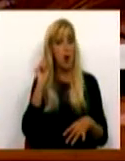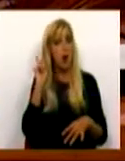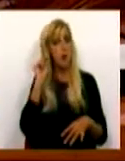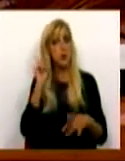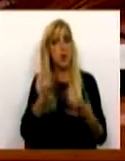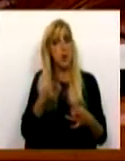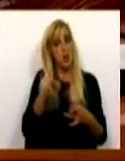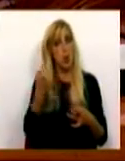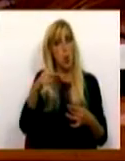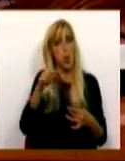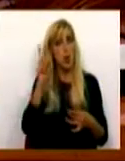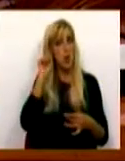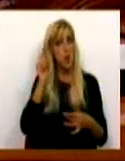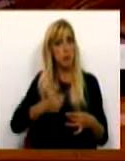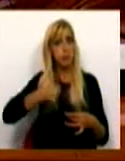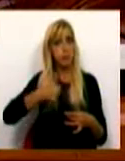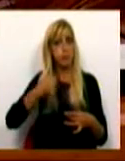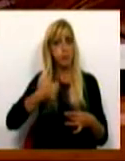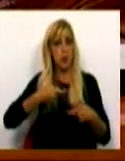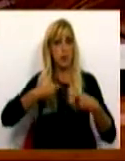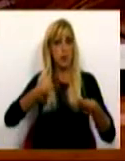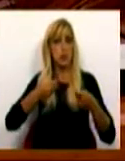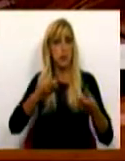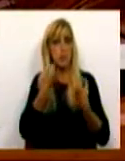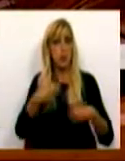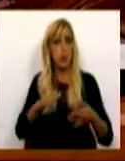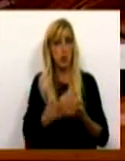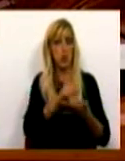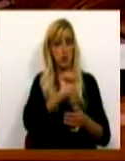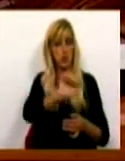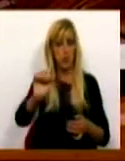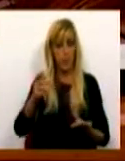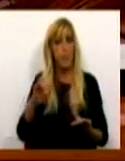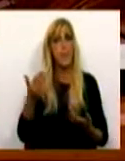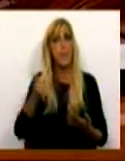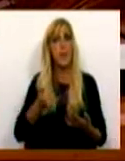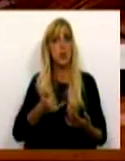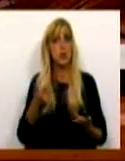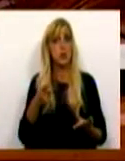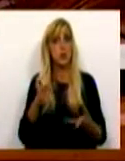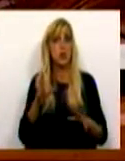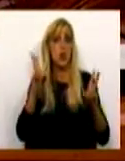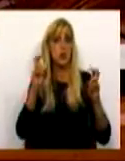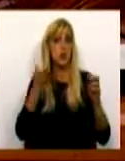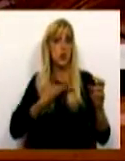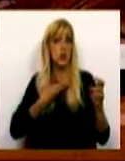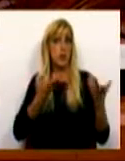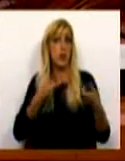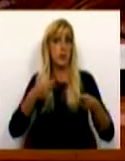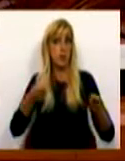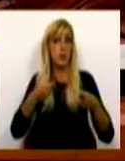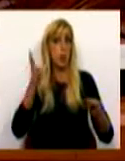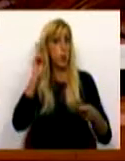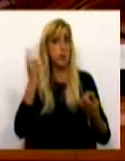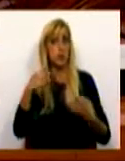a fonte fundamental, do conjunto alargado de investidores que perdeu os seus recursos, e em segundo lugar, porque a colocação de títulos de dívida em investidores não